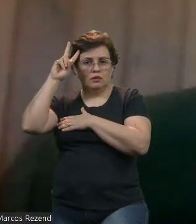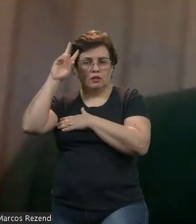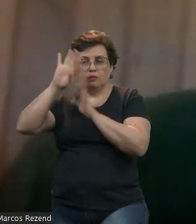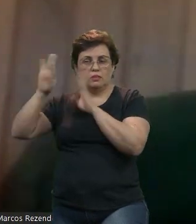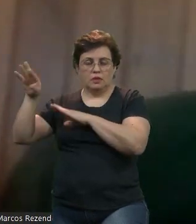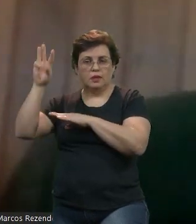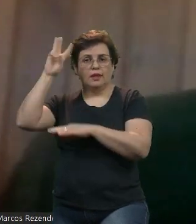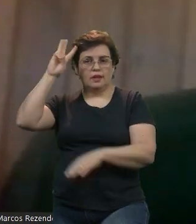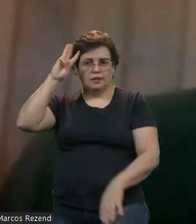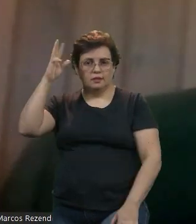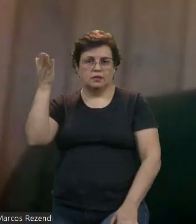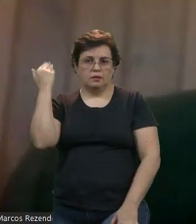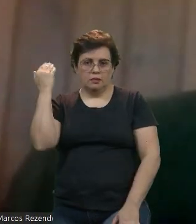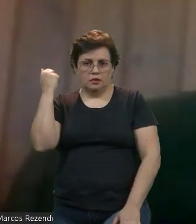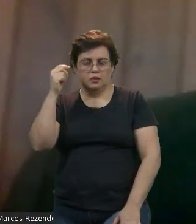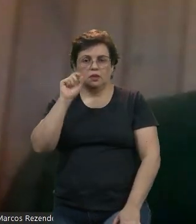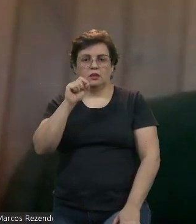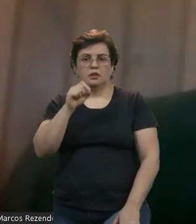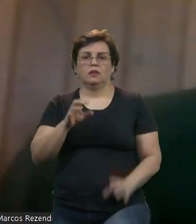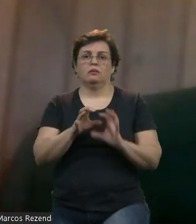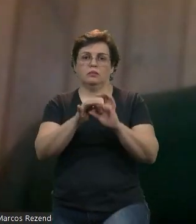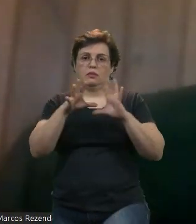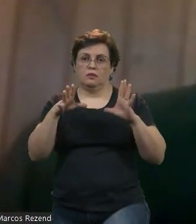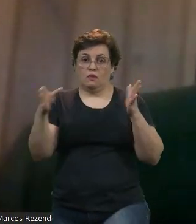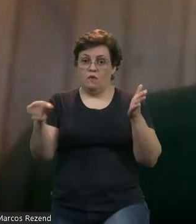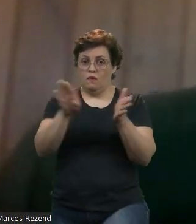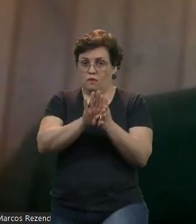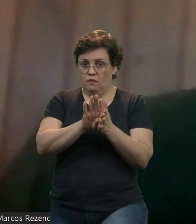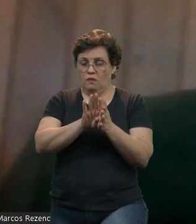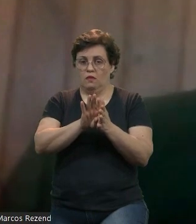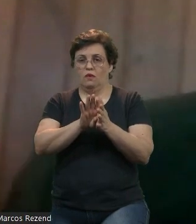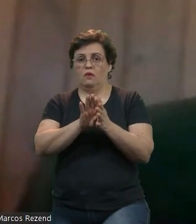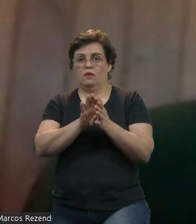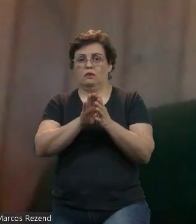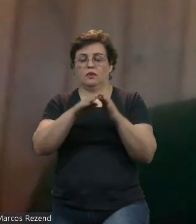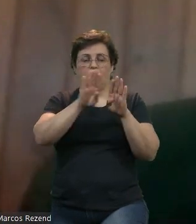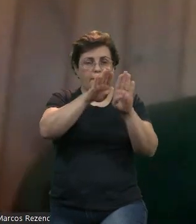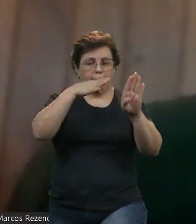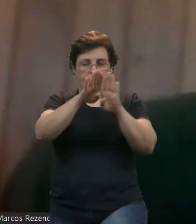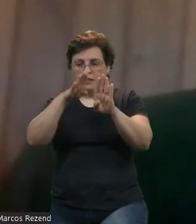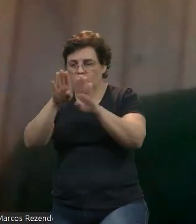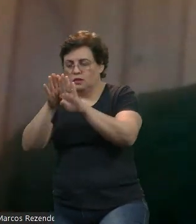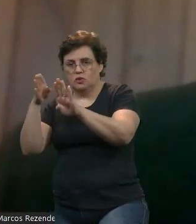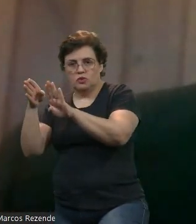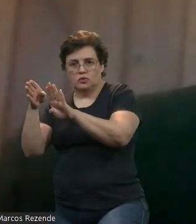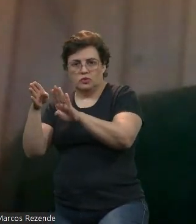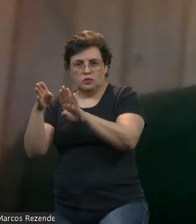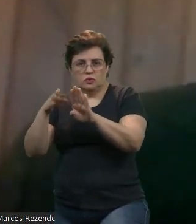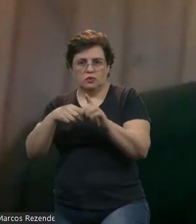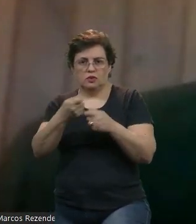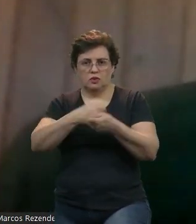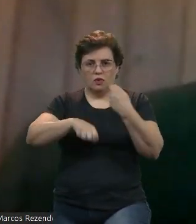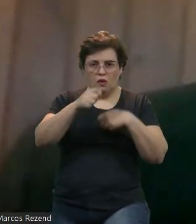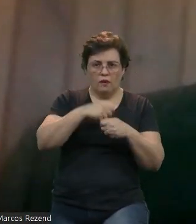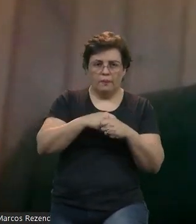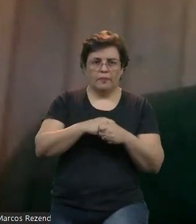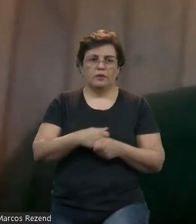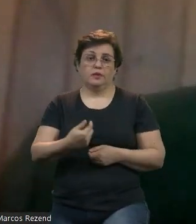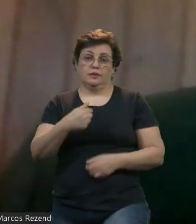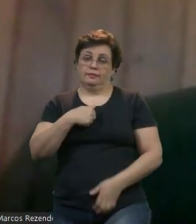na última terça-feira, que permitiu ao retorno das atividades do comércio e da prestação de serviço,